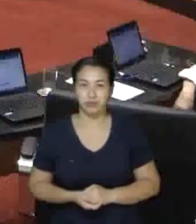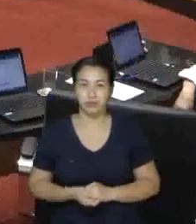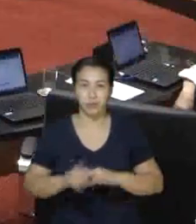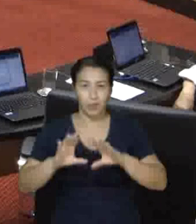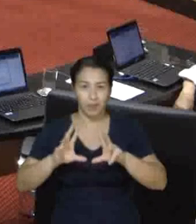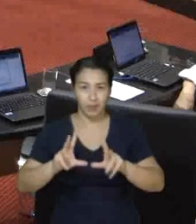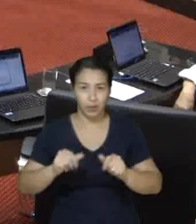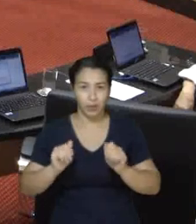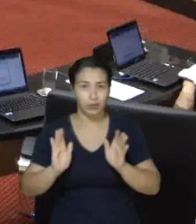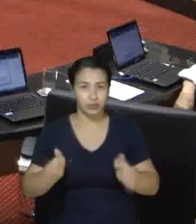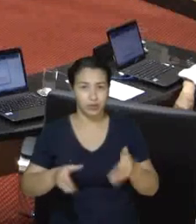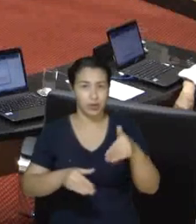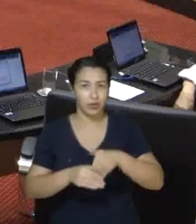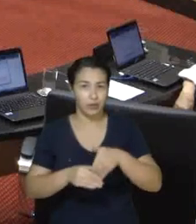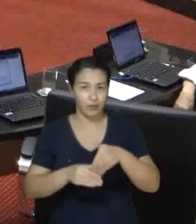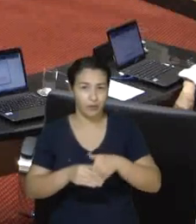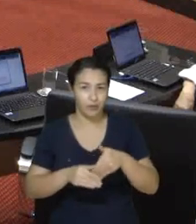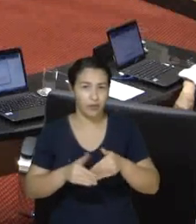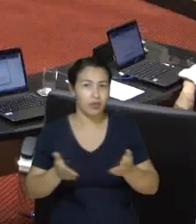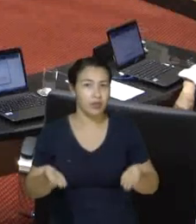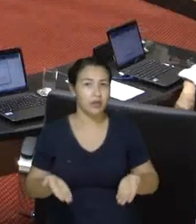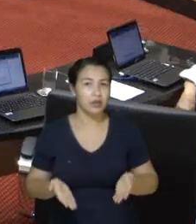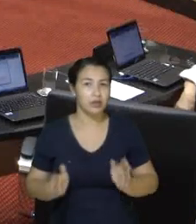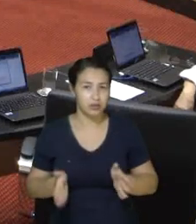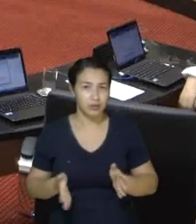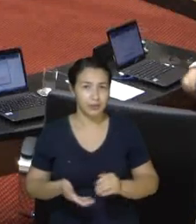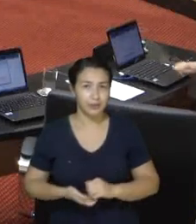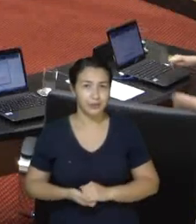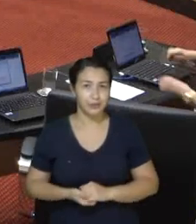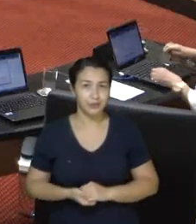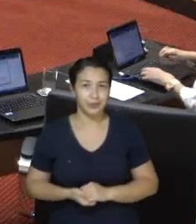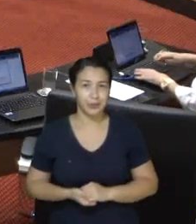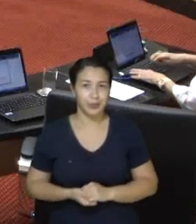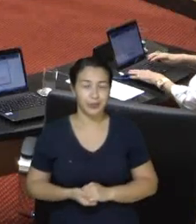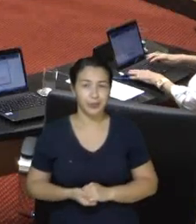Todos os deputados já exerceram o direito de voto.